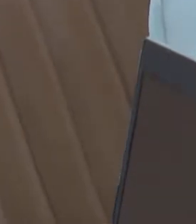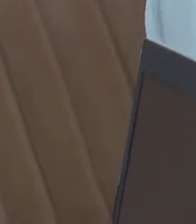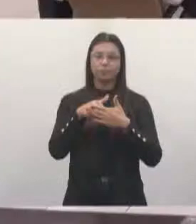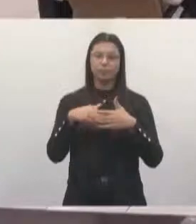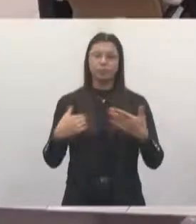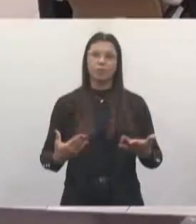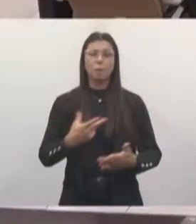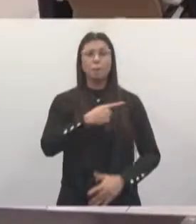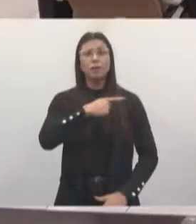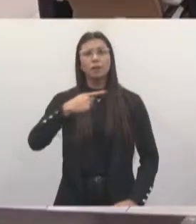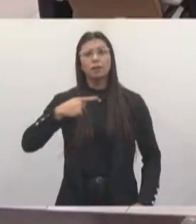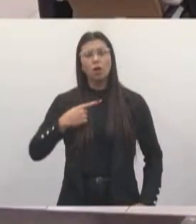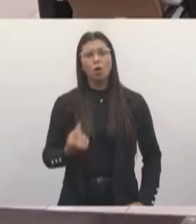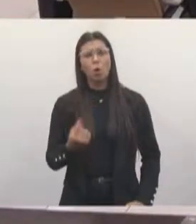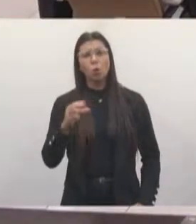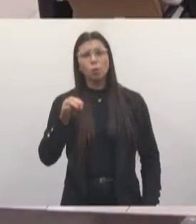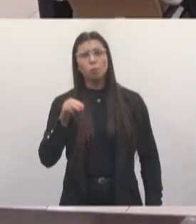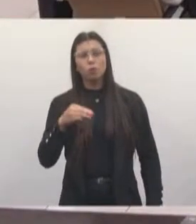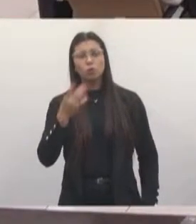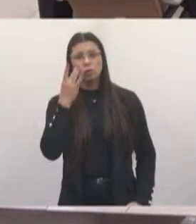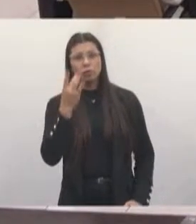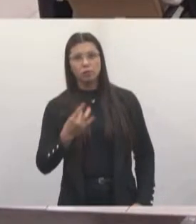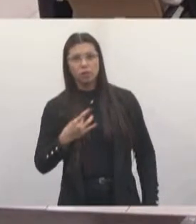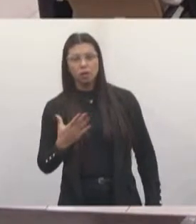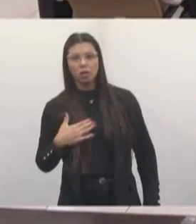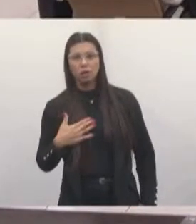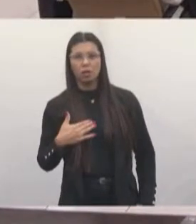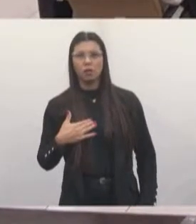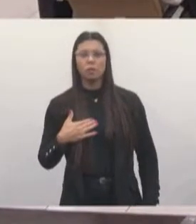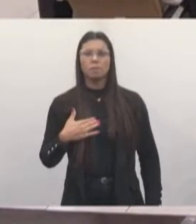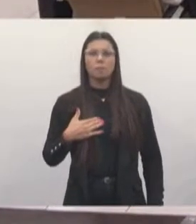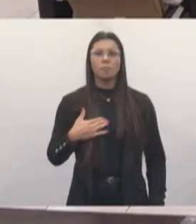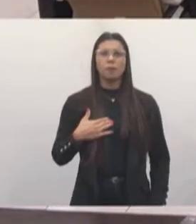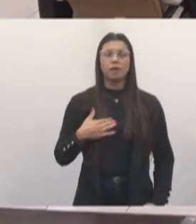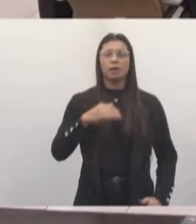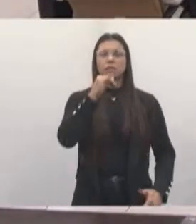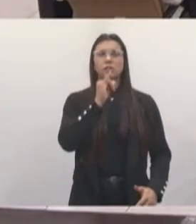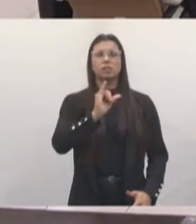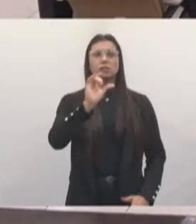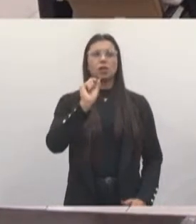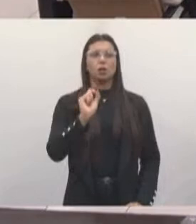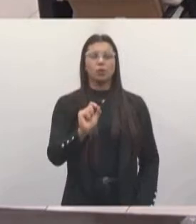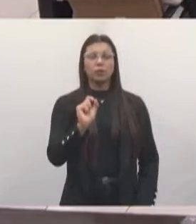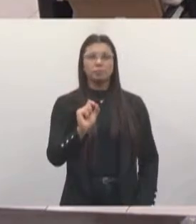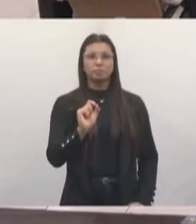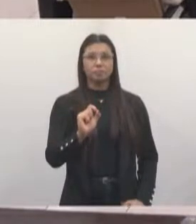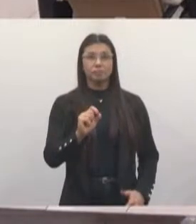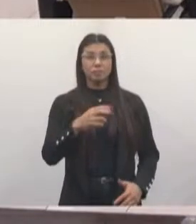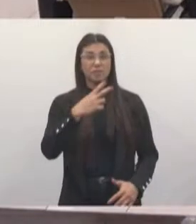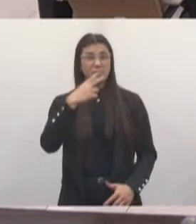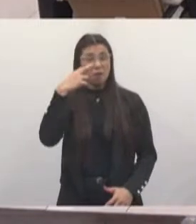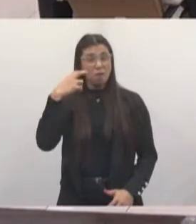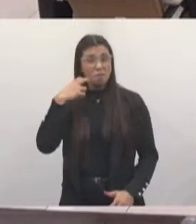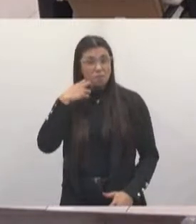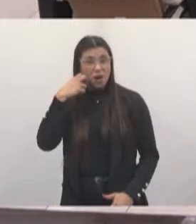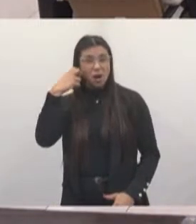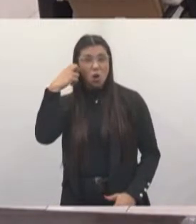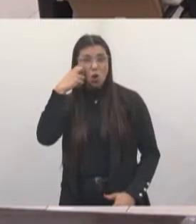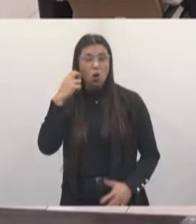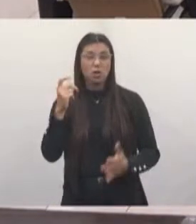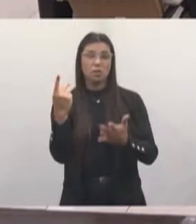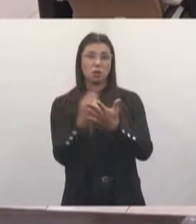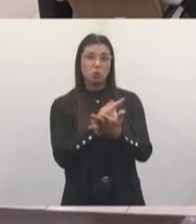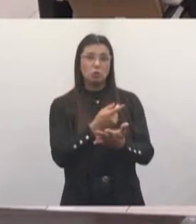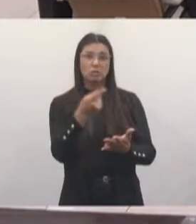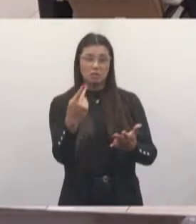expostos na cidade. Um minuto da sua atenção e dizer novo presidente dessa casa, porque é uma vergonha o que está